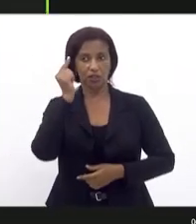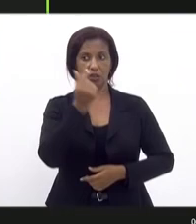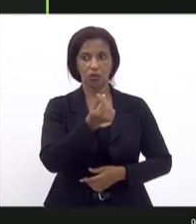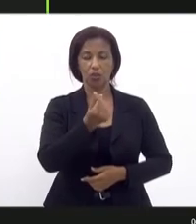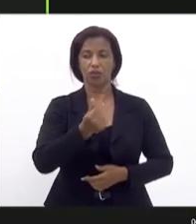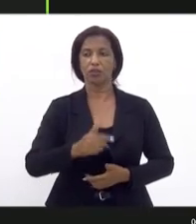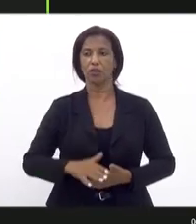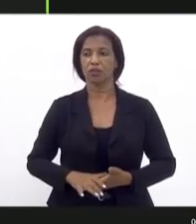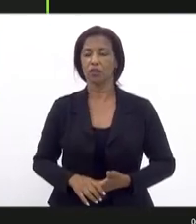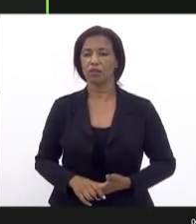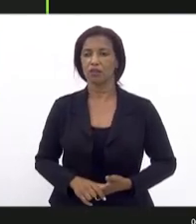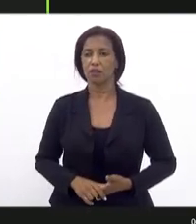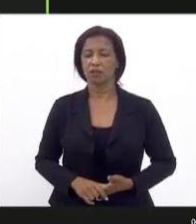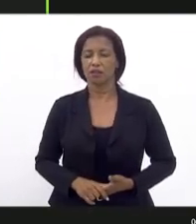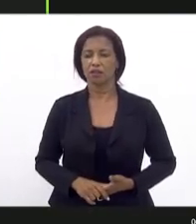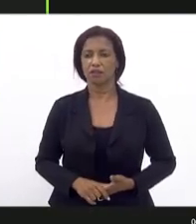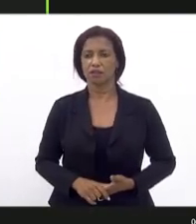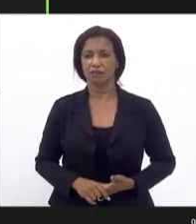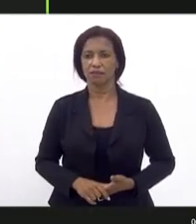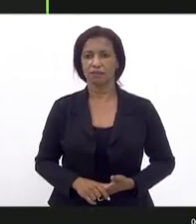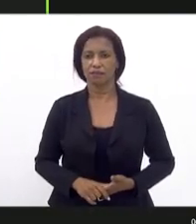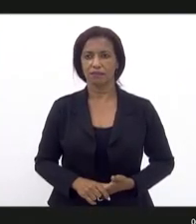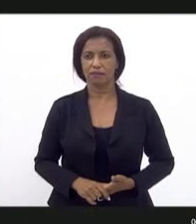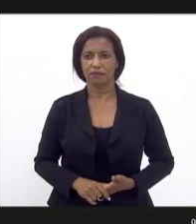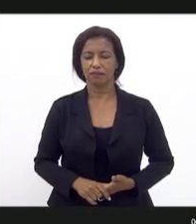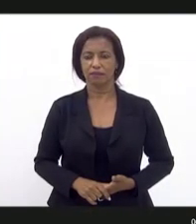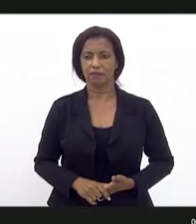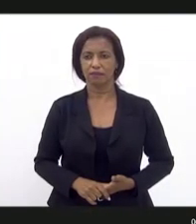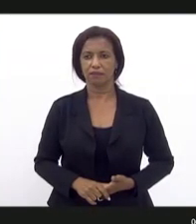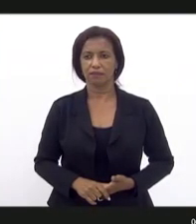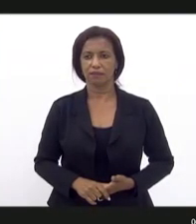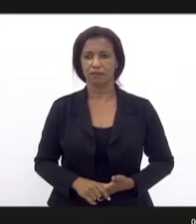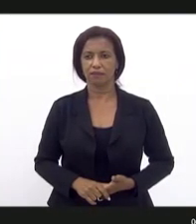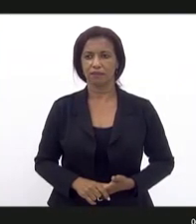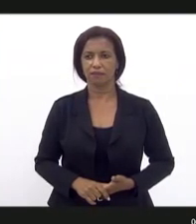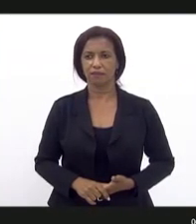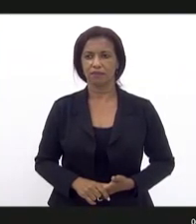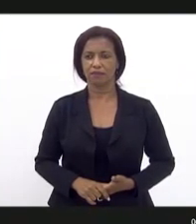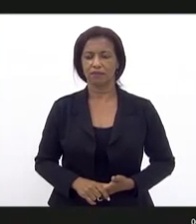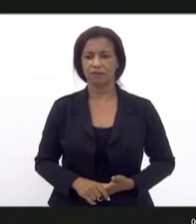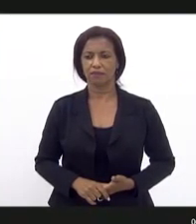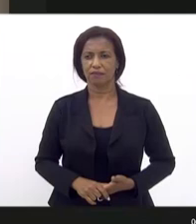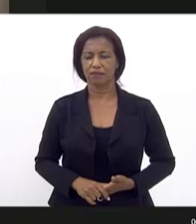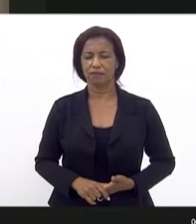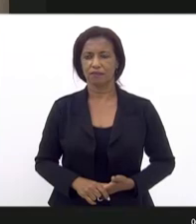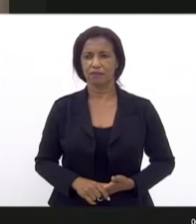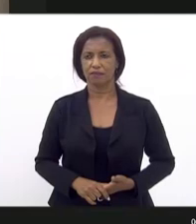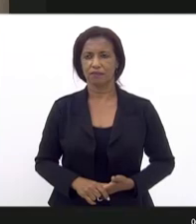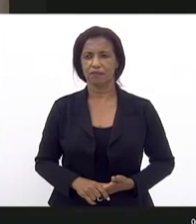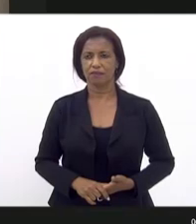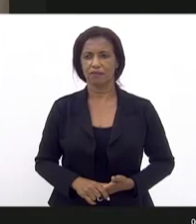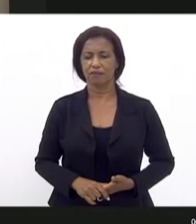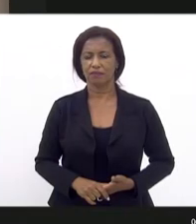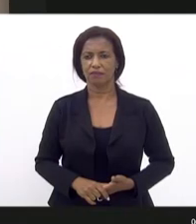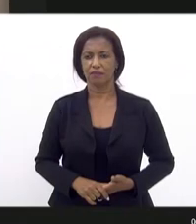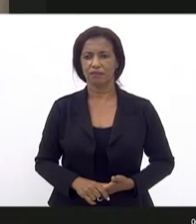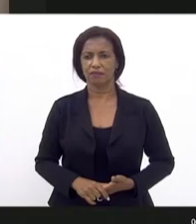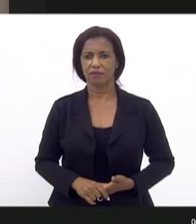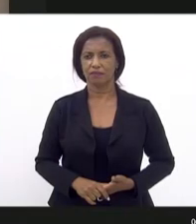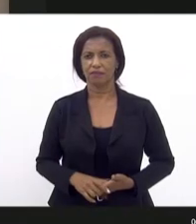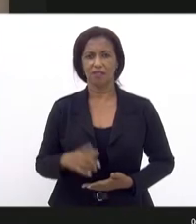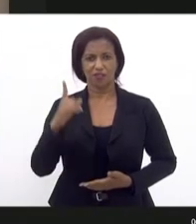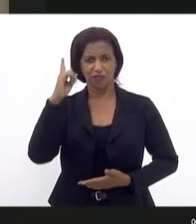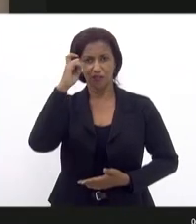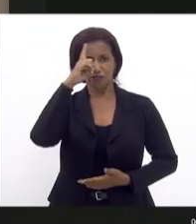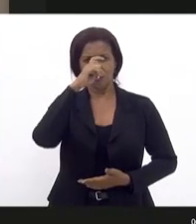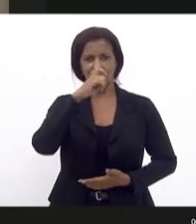ouvindo agora? Está me ouvindo agora, presidente? Parece que melhorou, mas eu acho que tem que encontrar uma posição, porque...